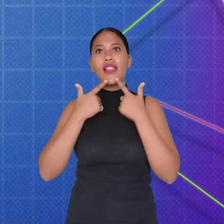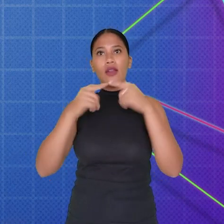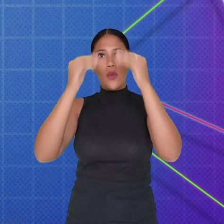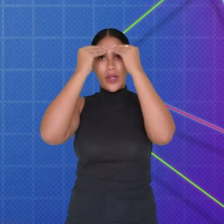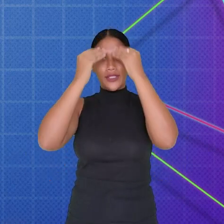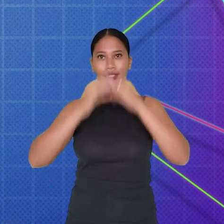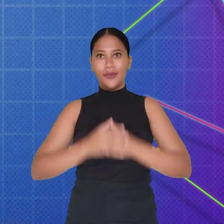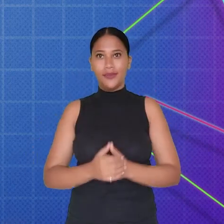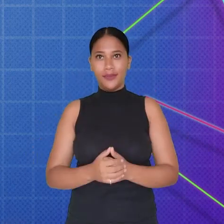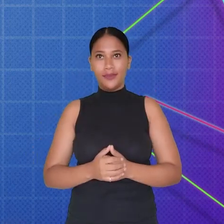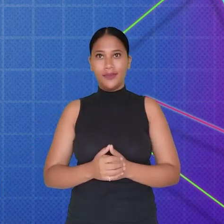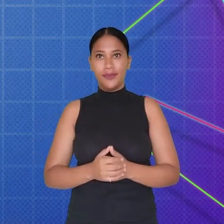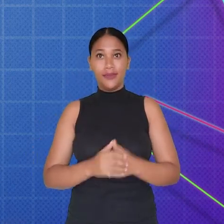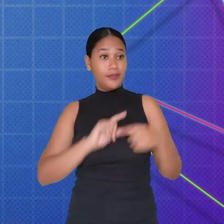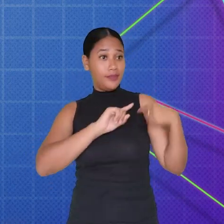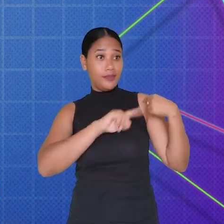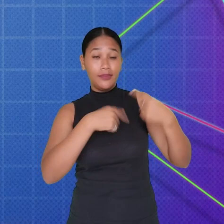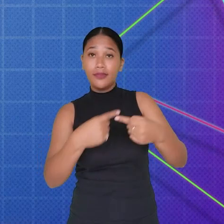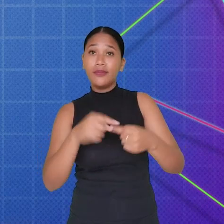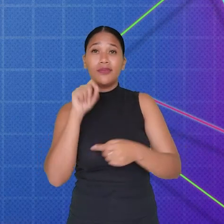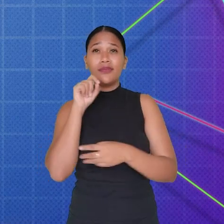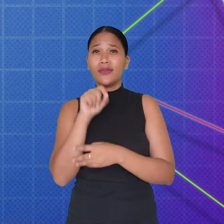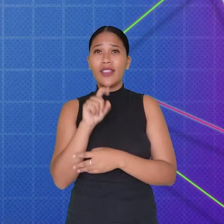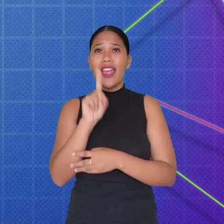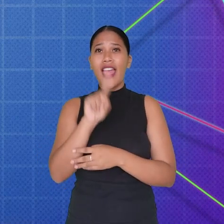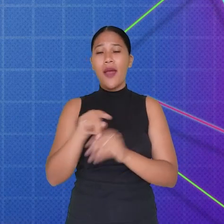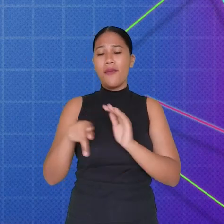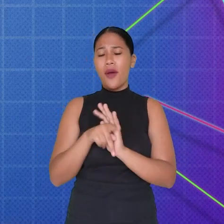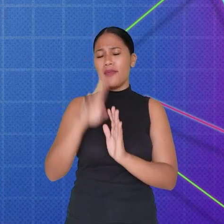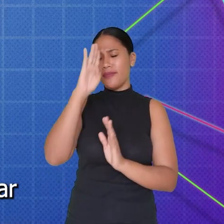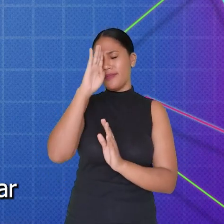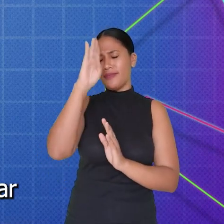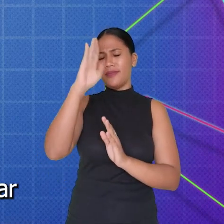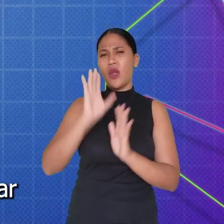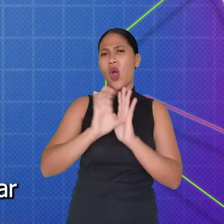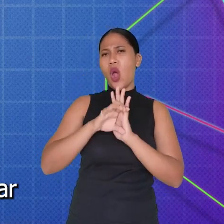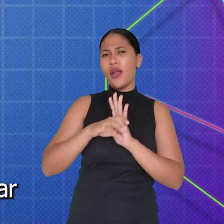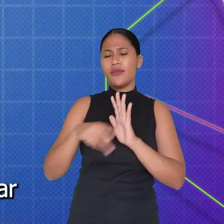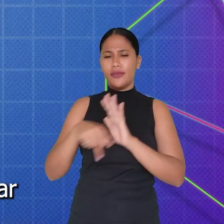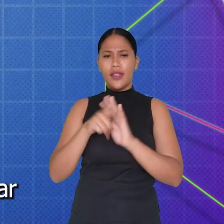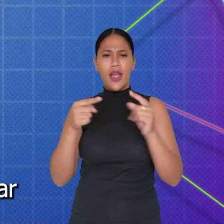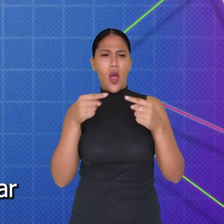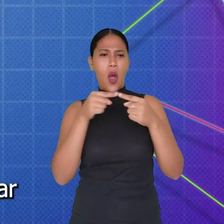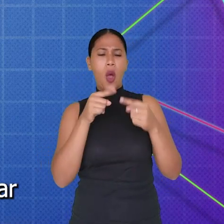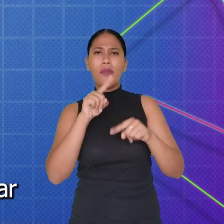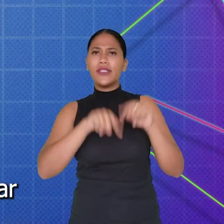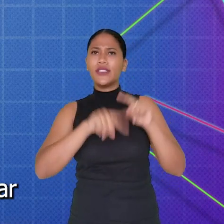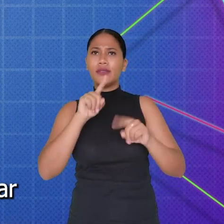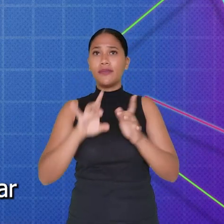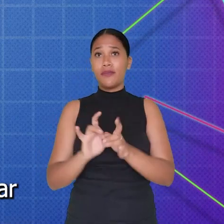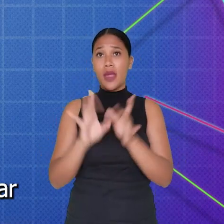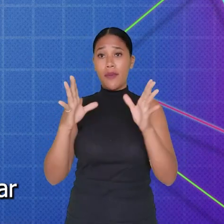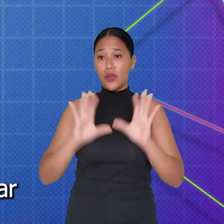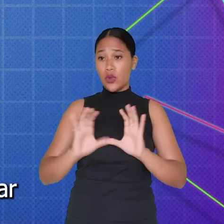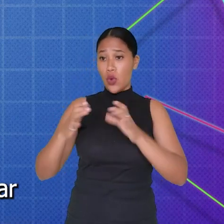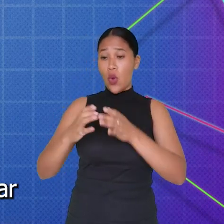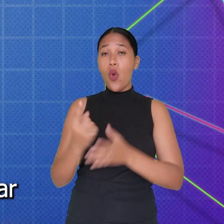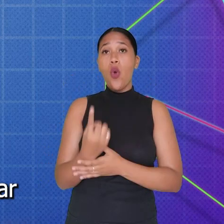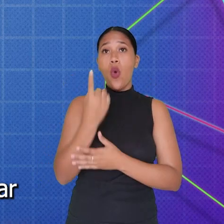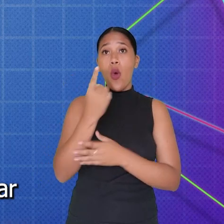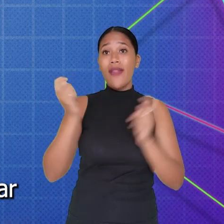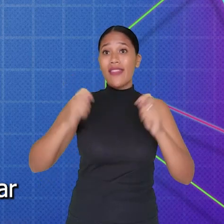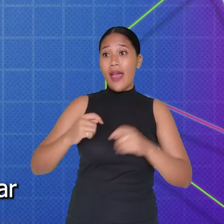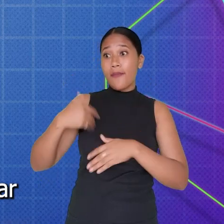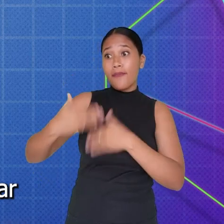linguagem. Herança. A herança é um conceito fundamental da programação orientada a objetos, que permite que uma classe